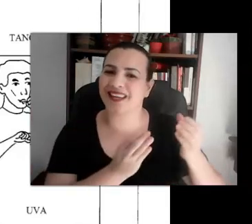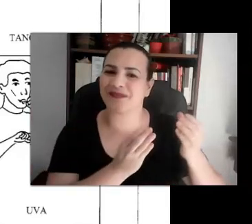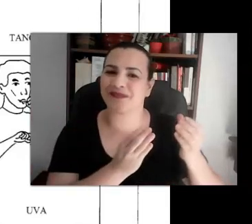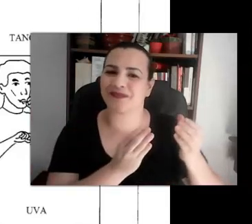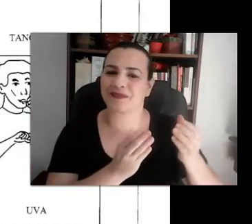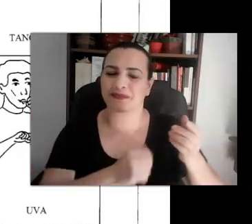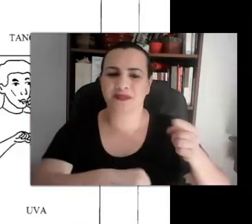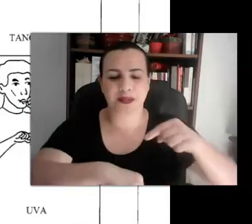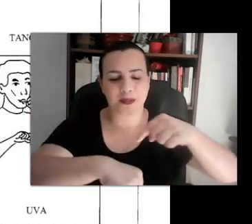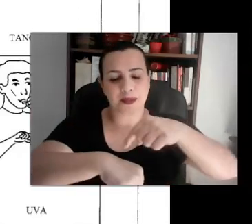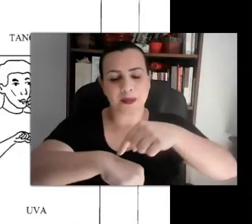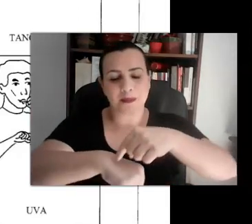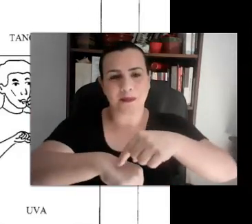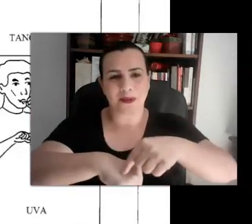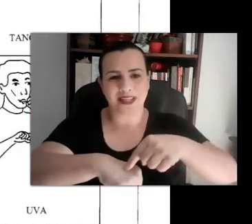melancia,